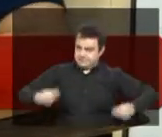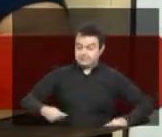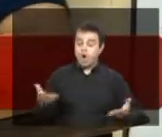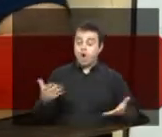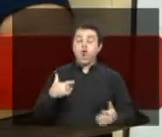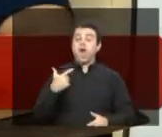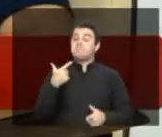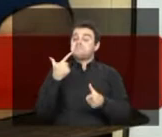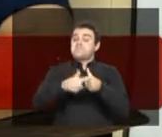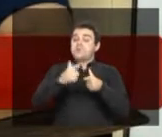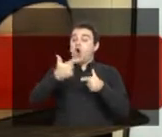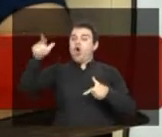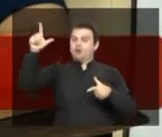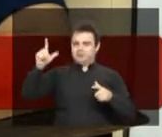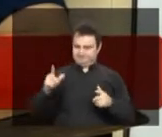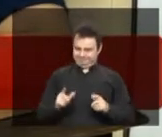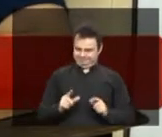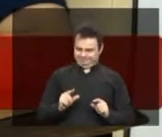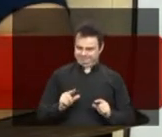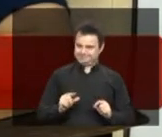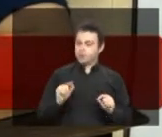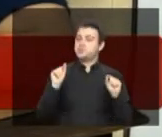outro embate. Nessa última